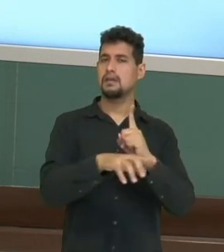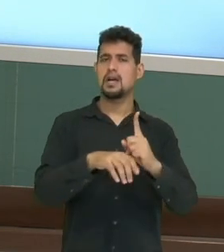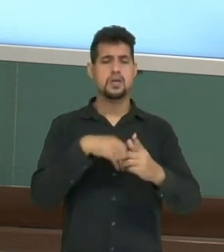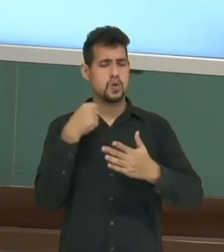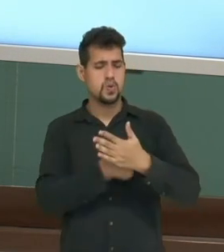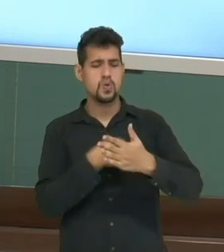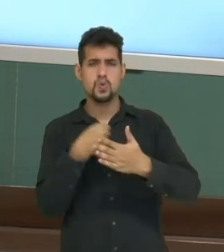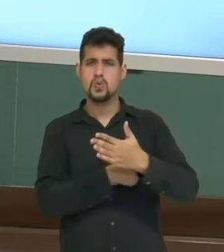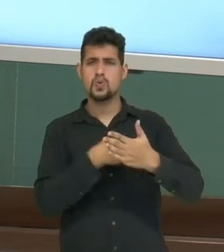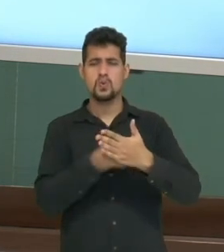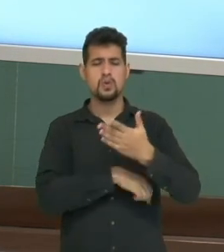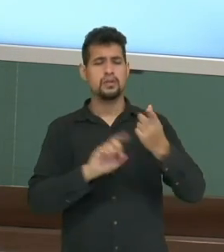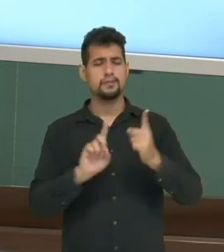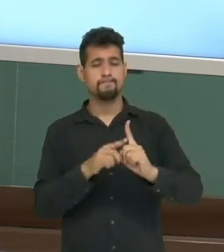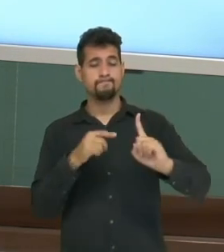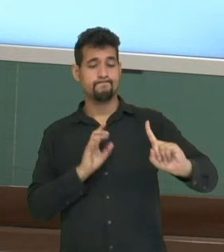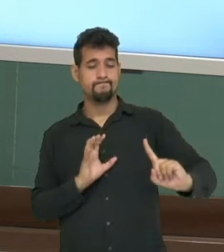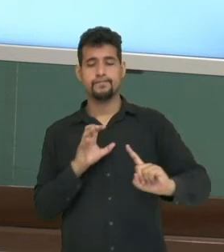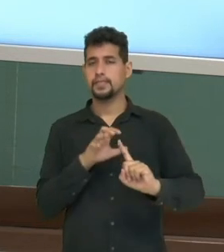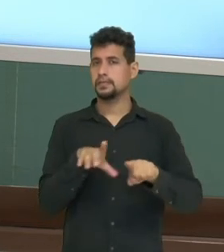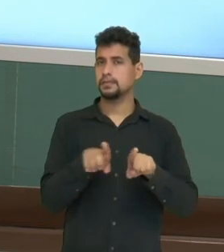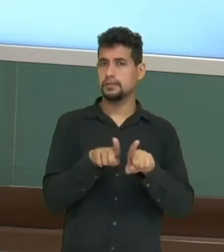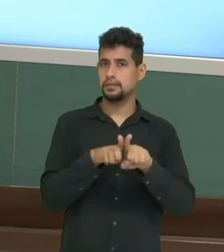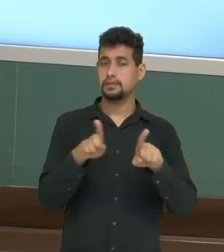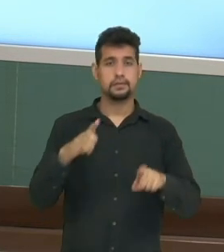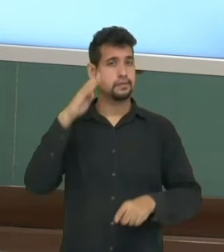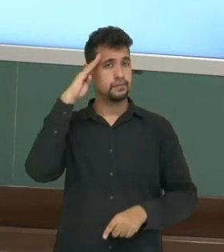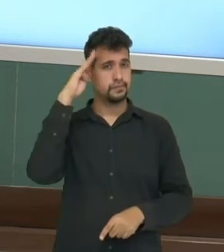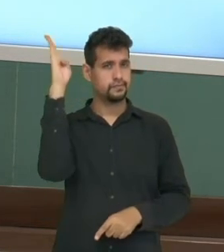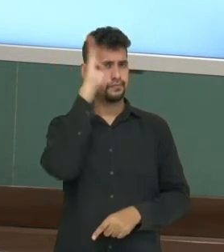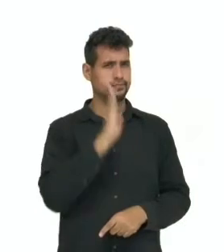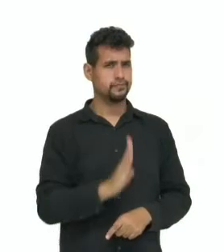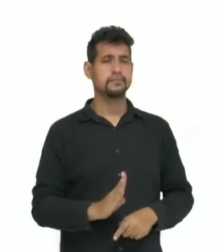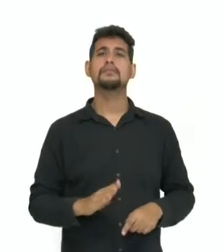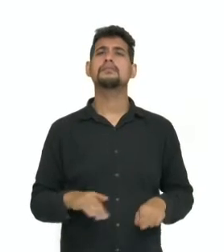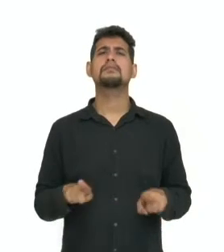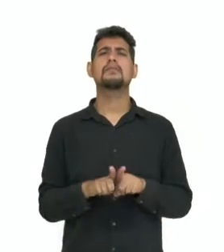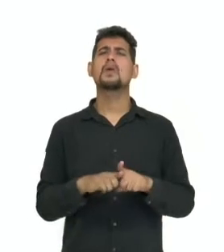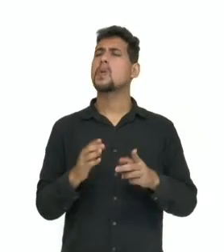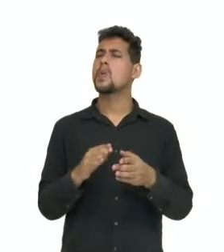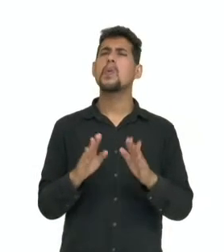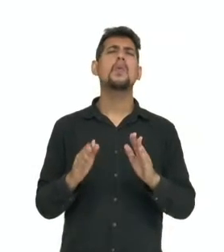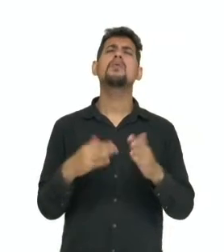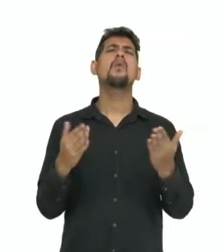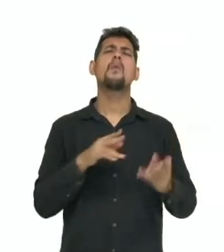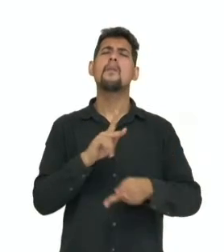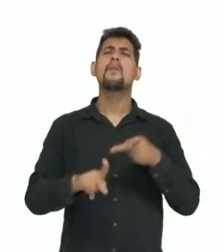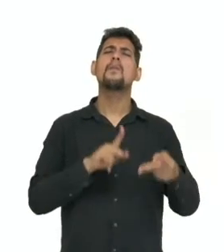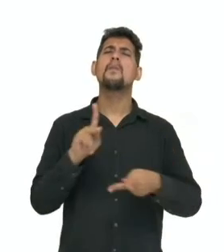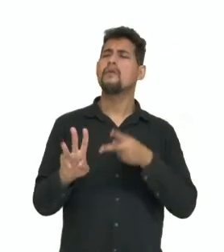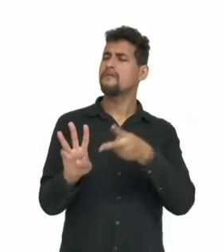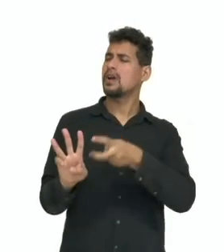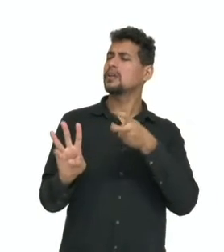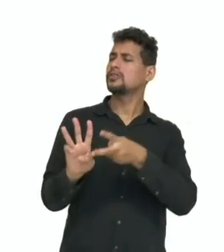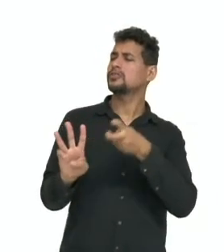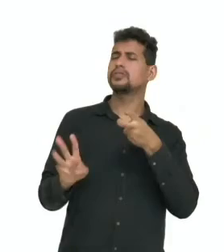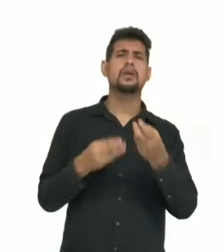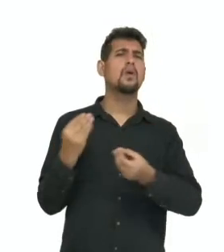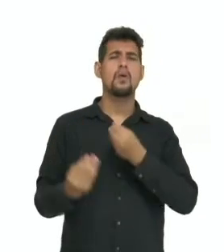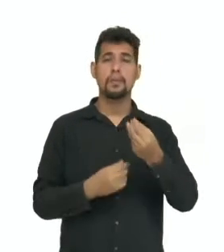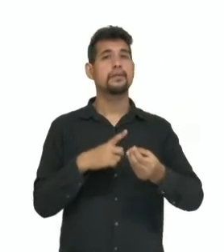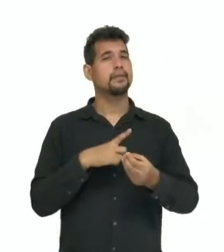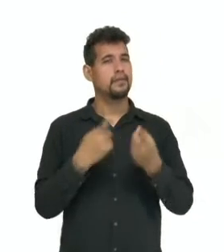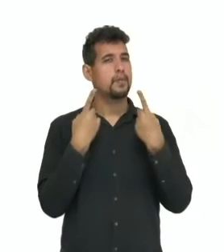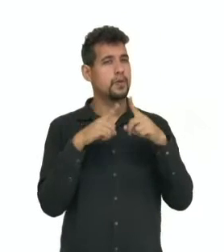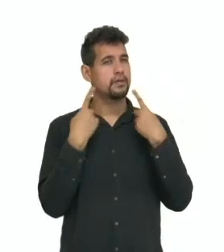luta contra a repressão do regime militar no Brasil. E os indígenas? Também houve protestos aí nesse período contra